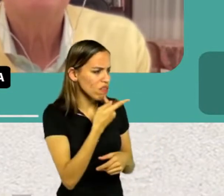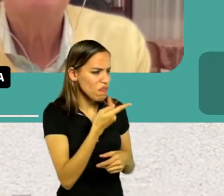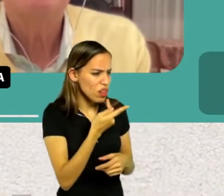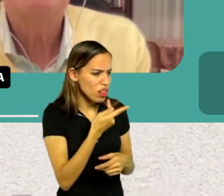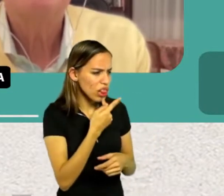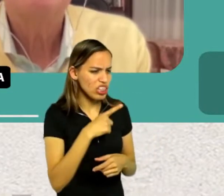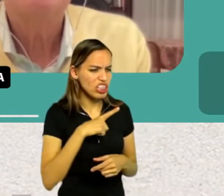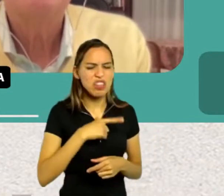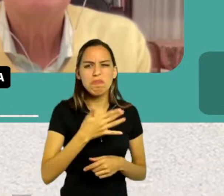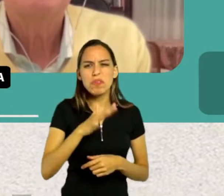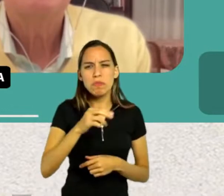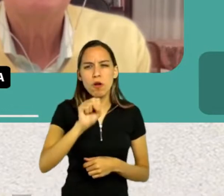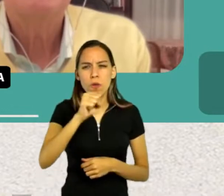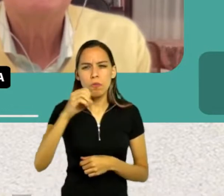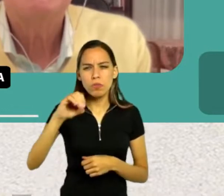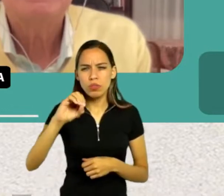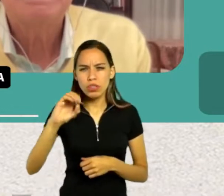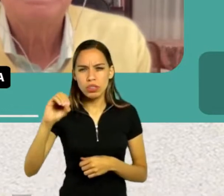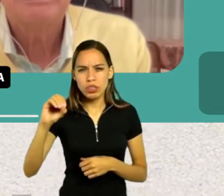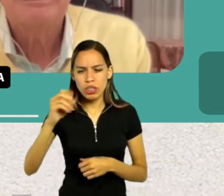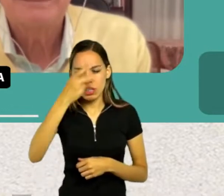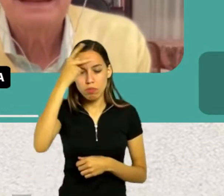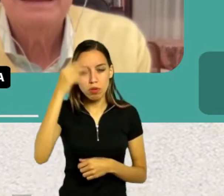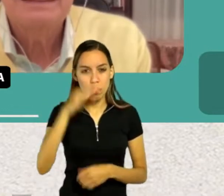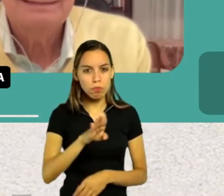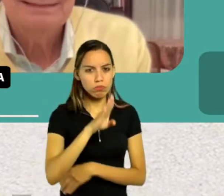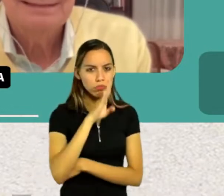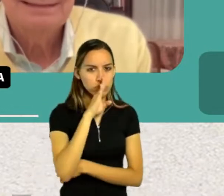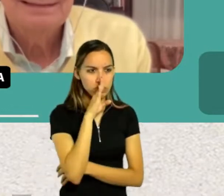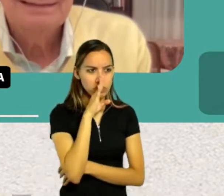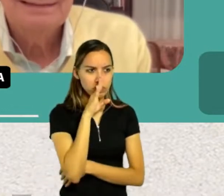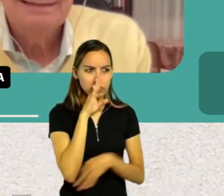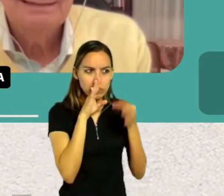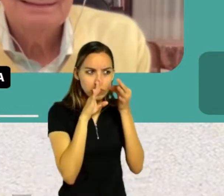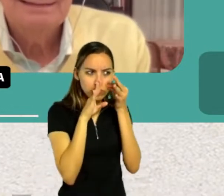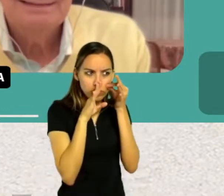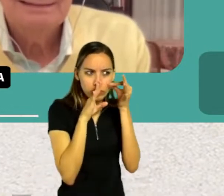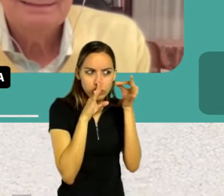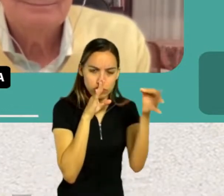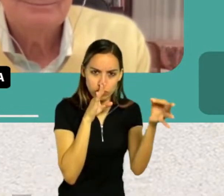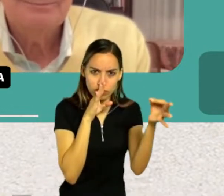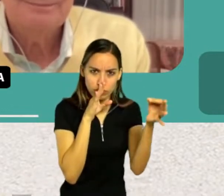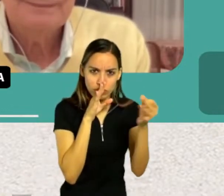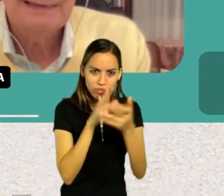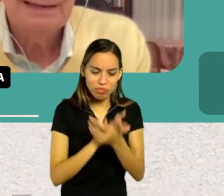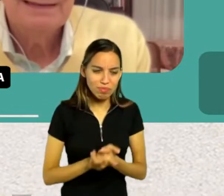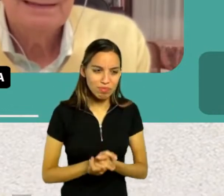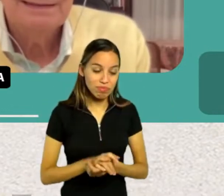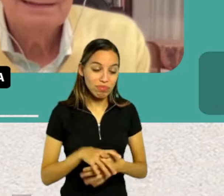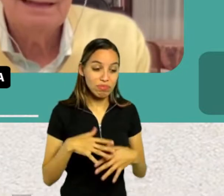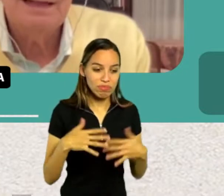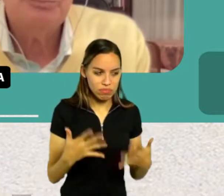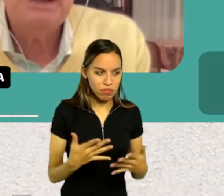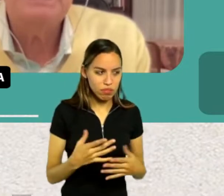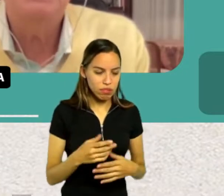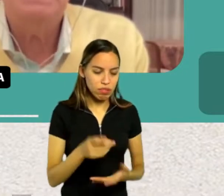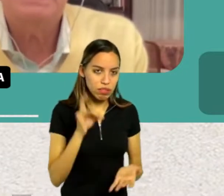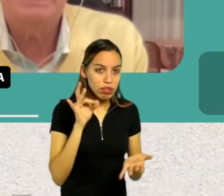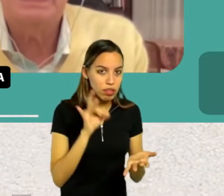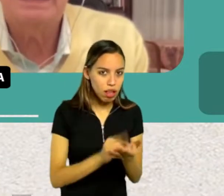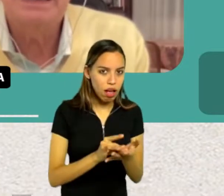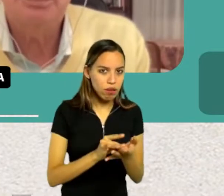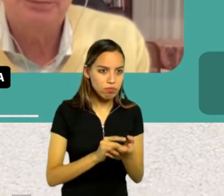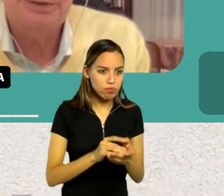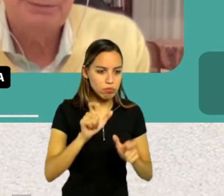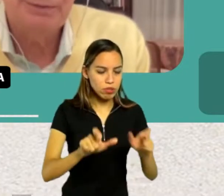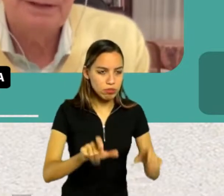pessoas em silêncio, aquela atenção falando. Então, assim, realmente provocou impacto, né? Porque também